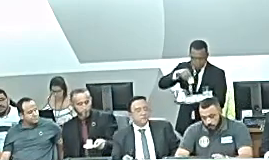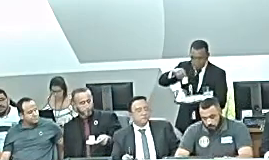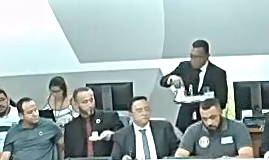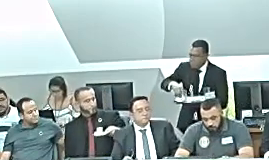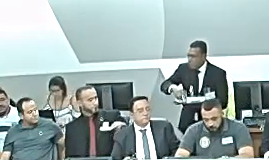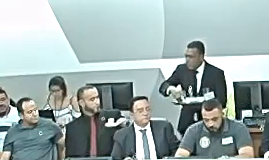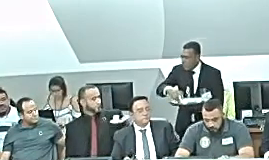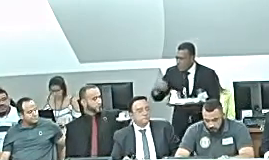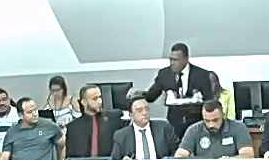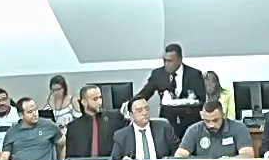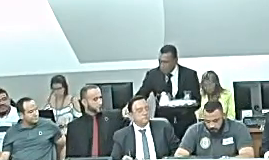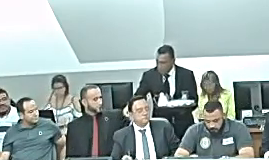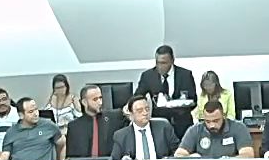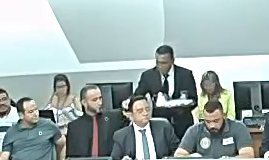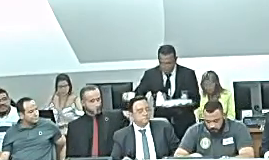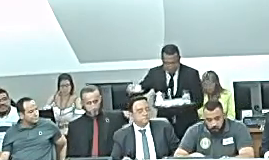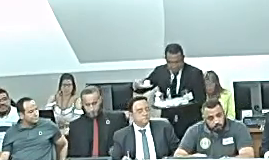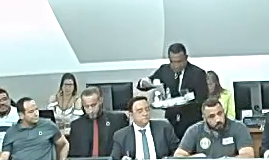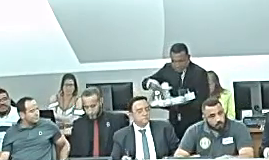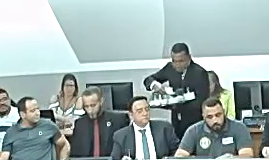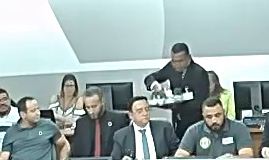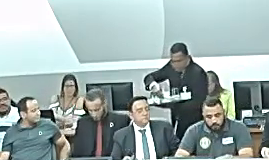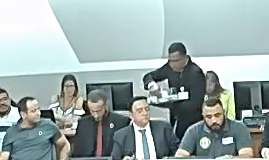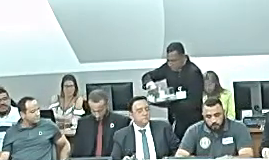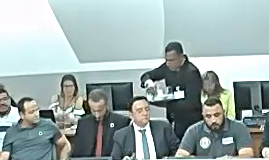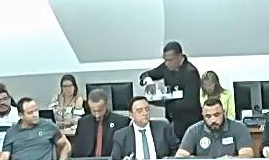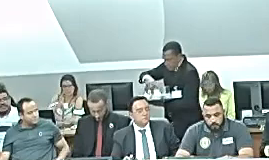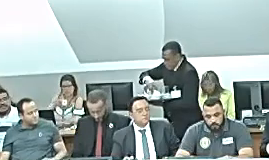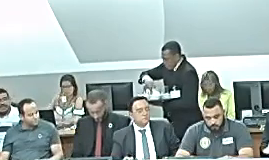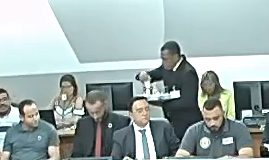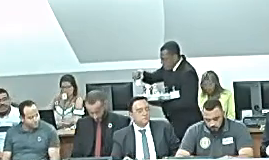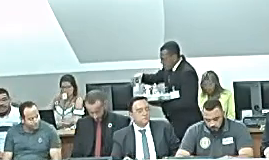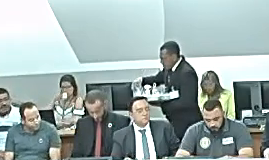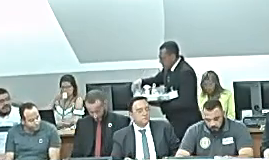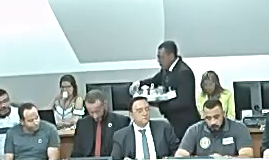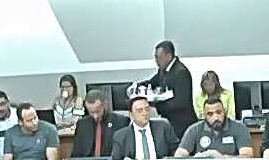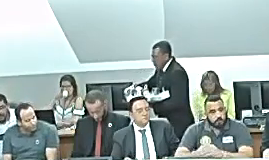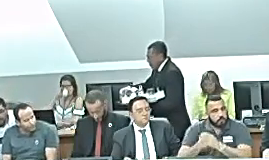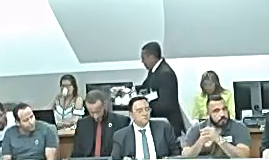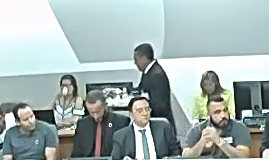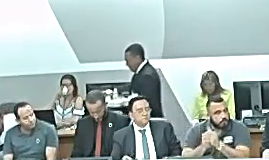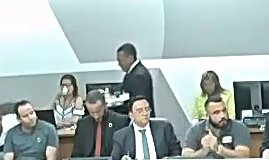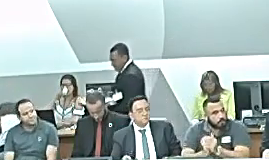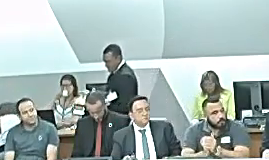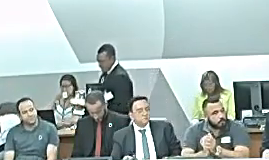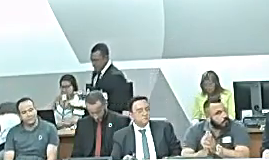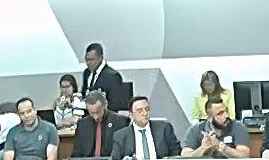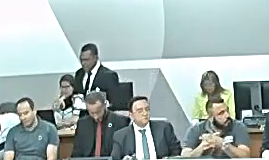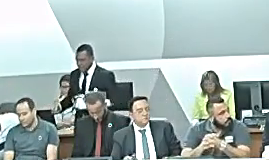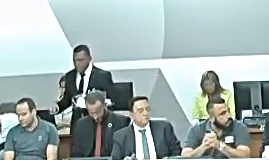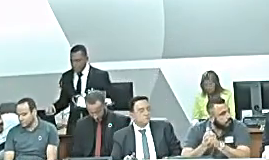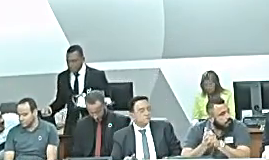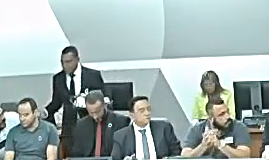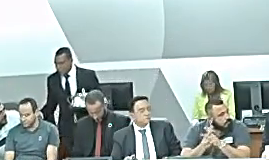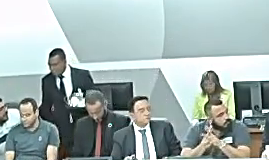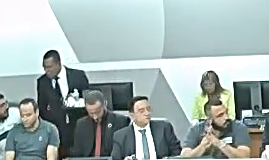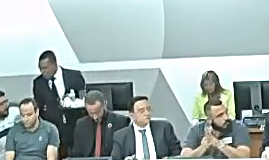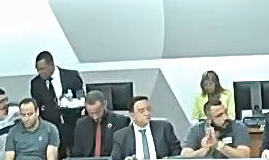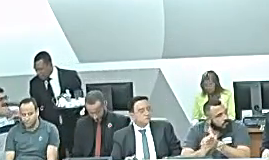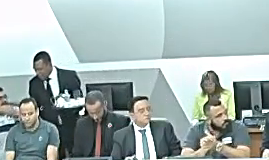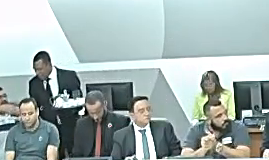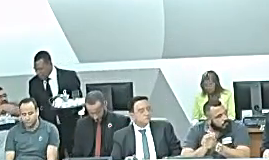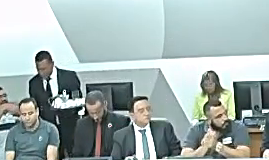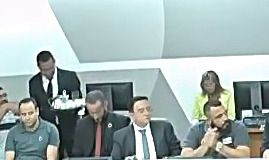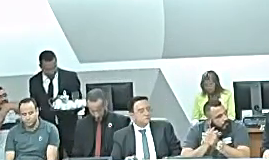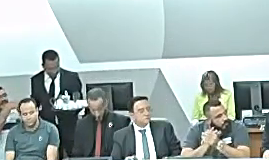prefeito alexandre kalil quando mandou pra casa um projeto contra os servidores da educação porque o servidor e precisa ser valorizado